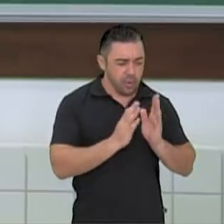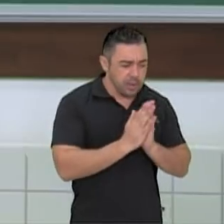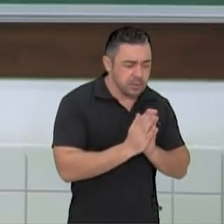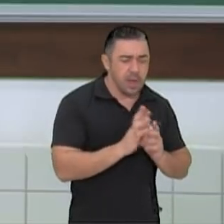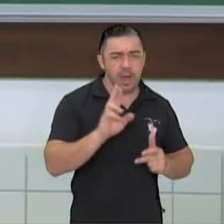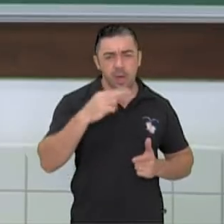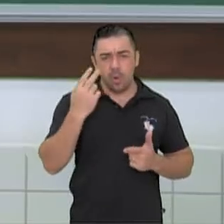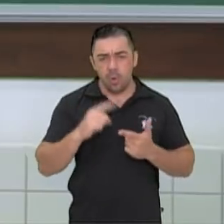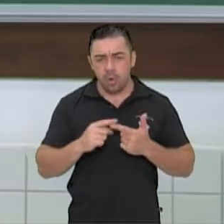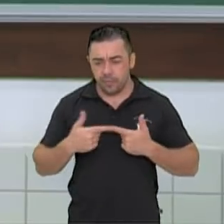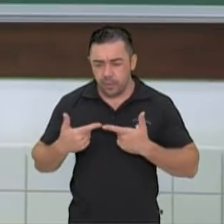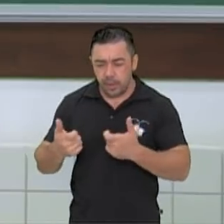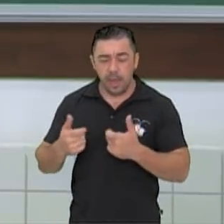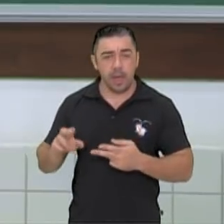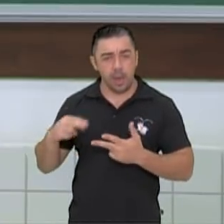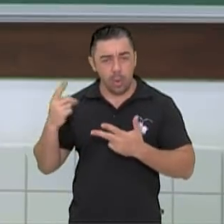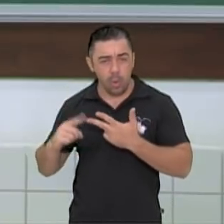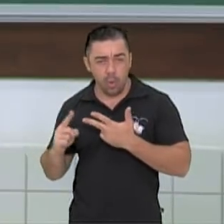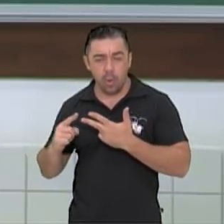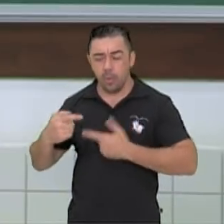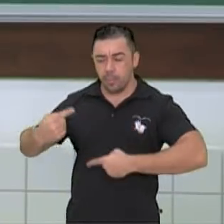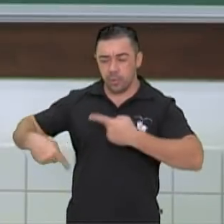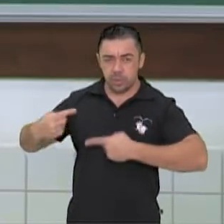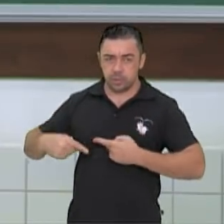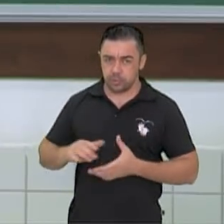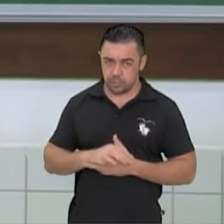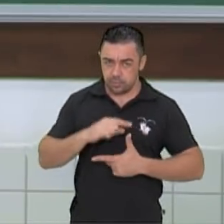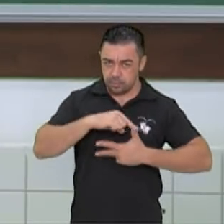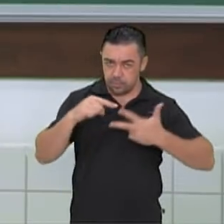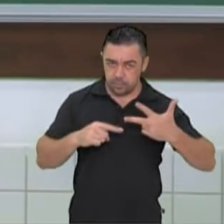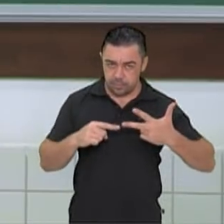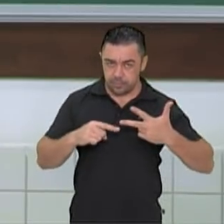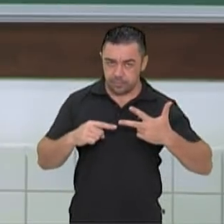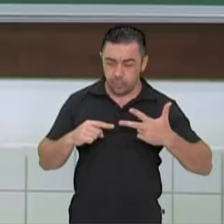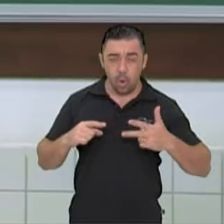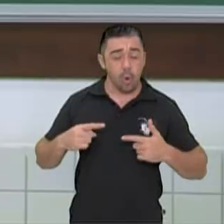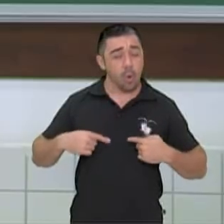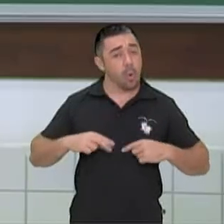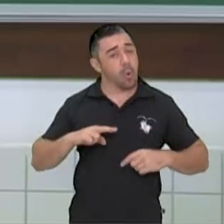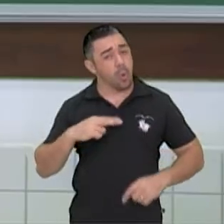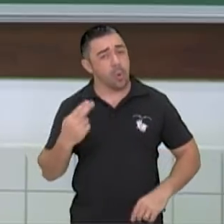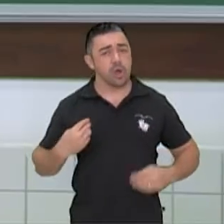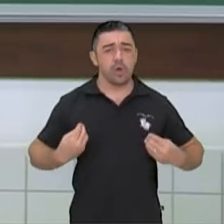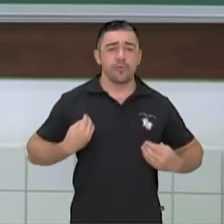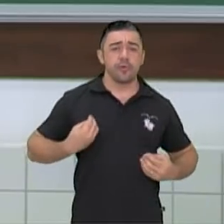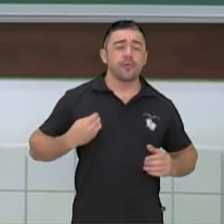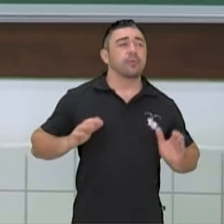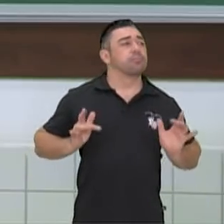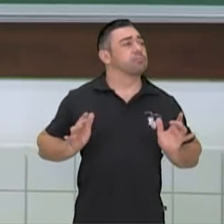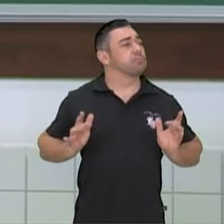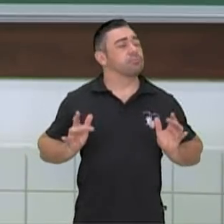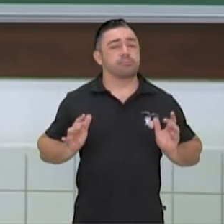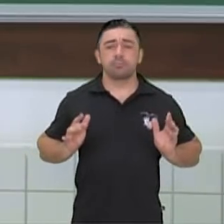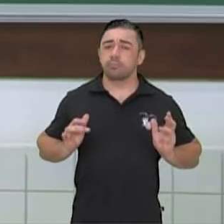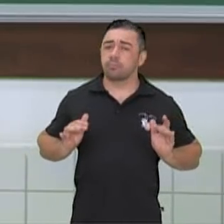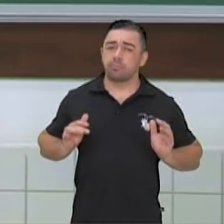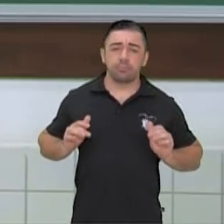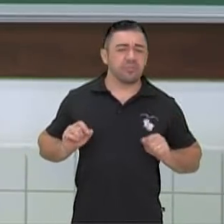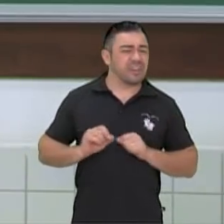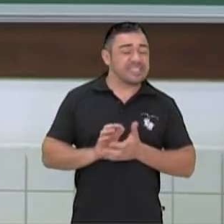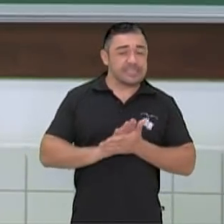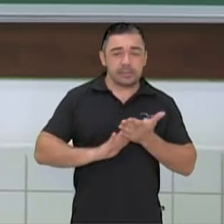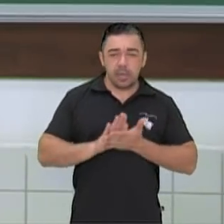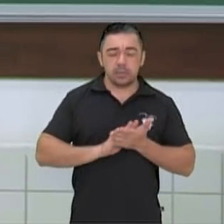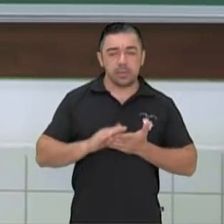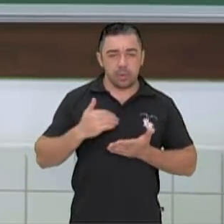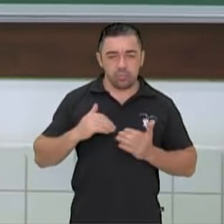vou praticar a política. Isso sim. Né? Ou vou viver do ócio, dentro do castelo ali, sou um filho do senhor feudal, mas sou um nobre, sou um marquês,